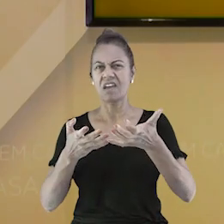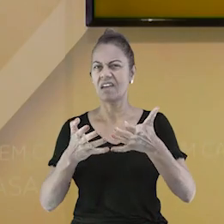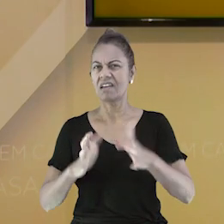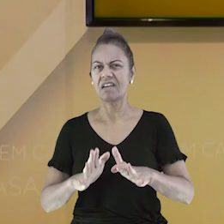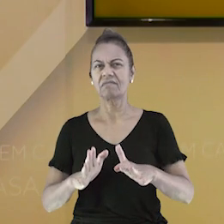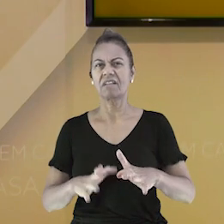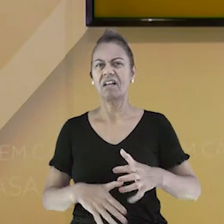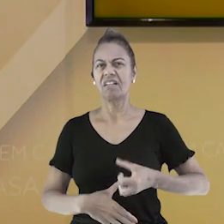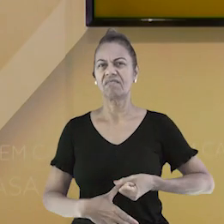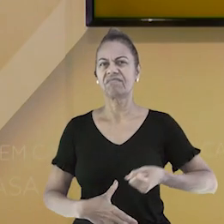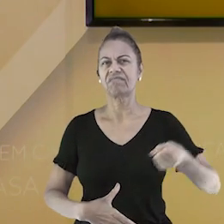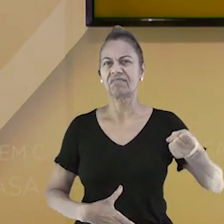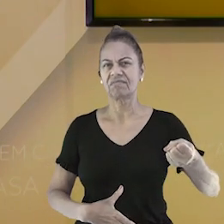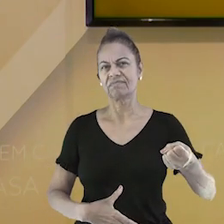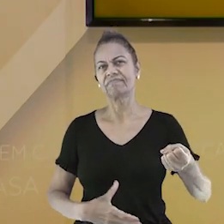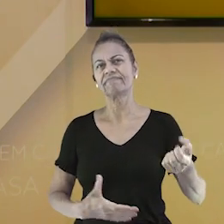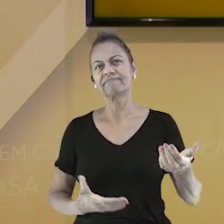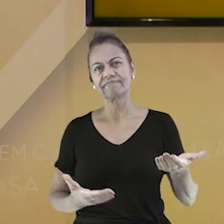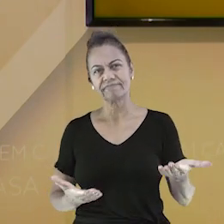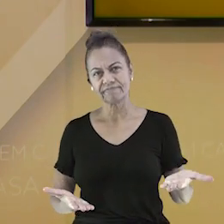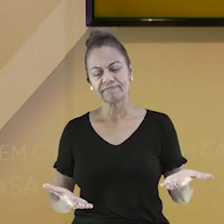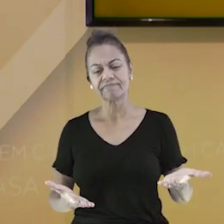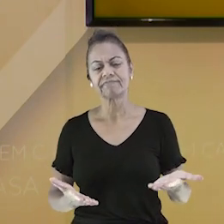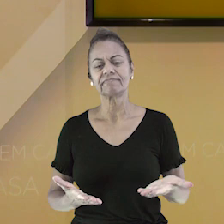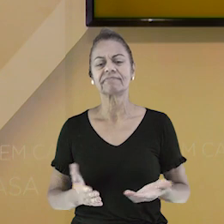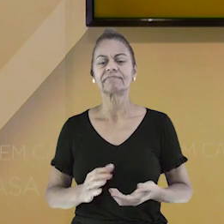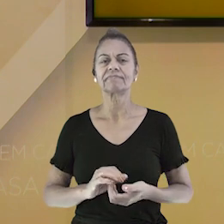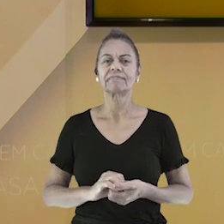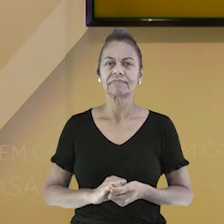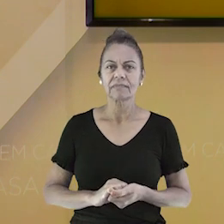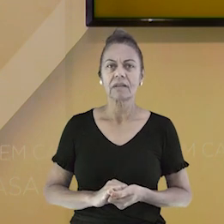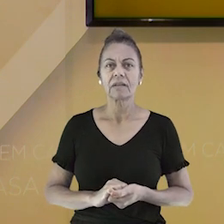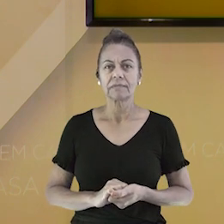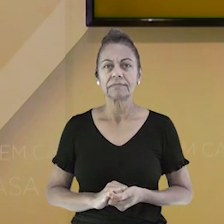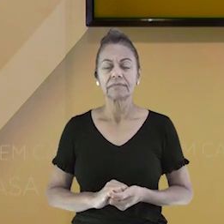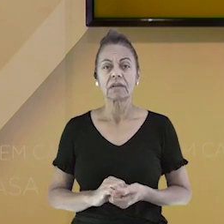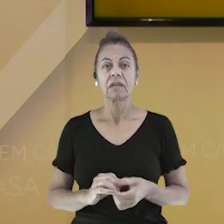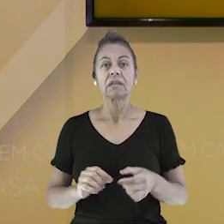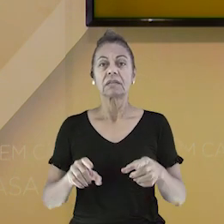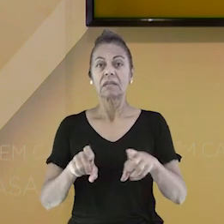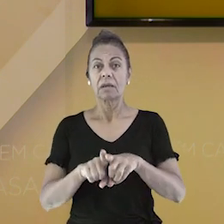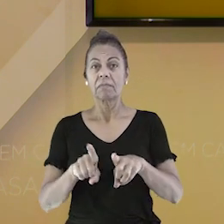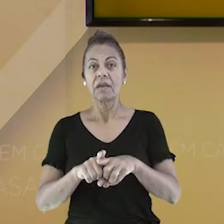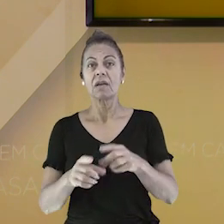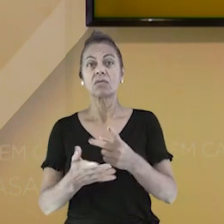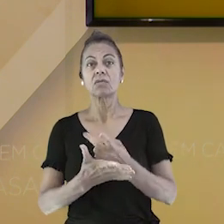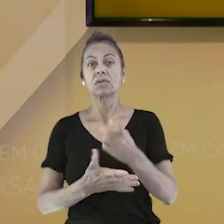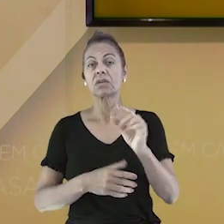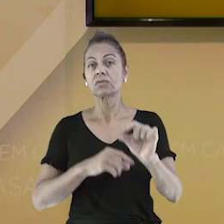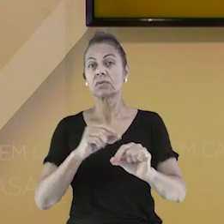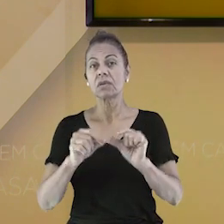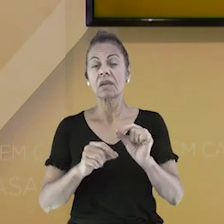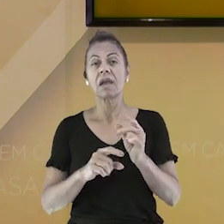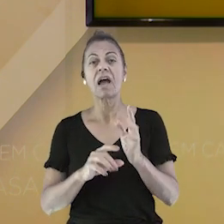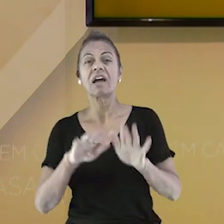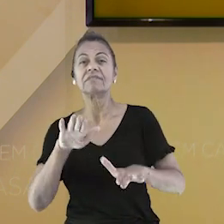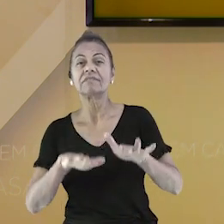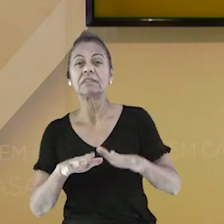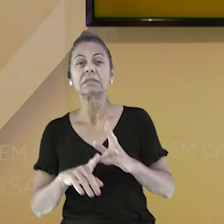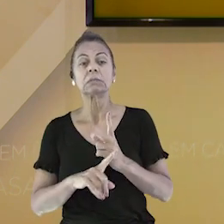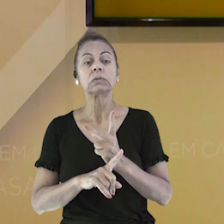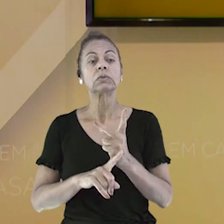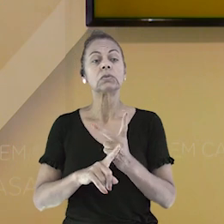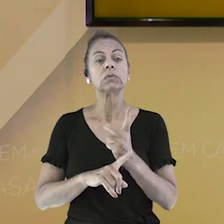como essa, a adolescente pode tentar o aborto ingerindo substâncias que irão forçar a ocorrência dele, ou, no pior dos